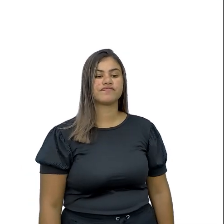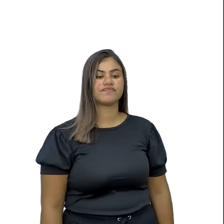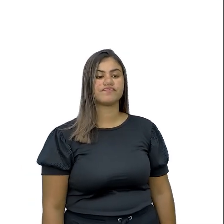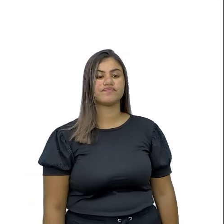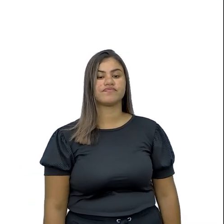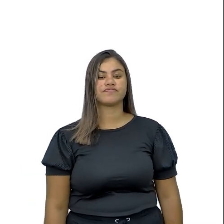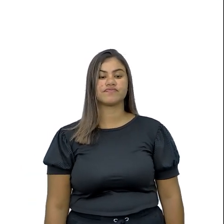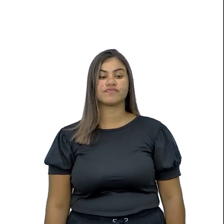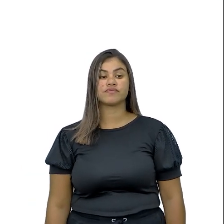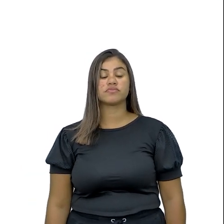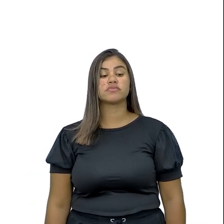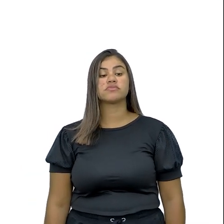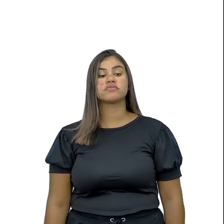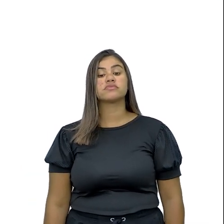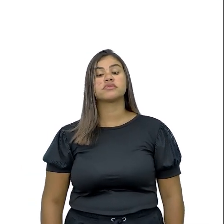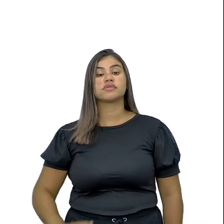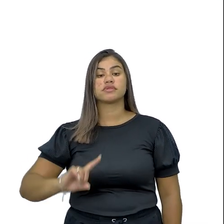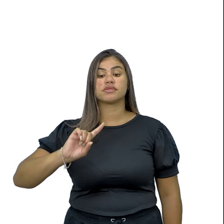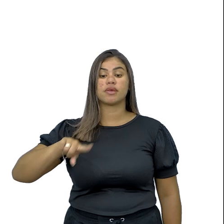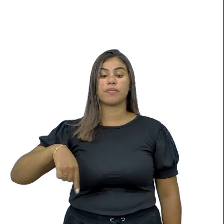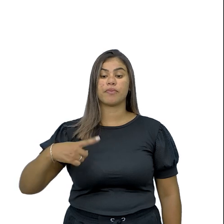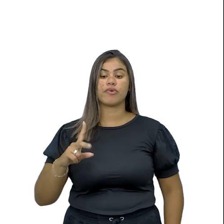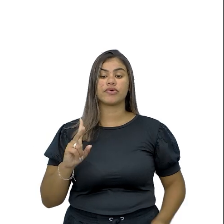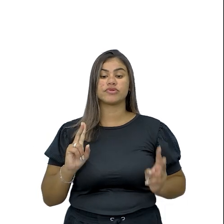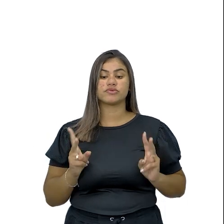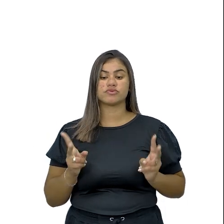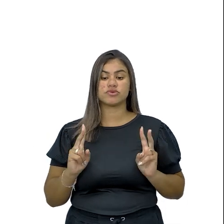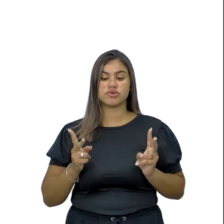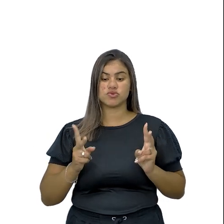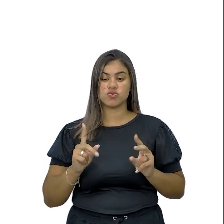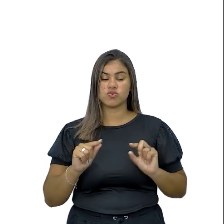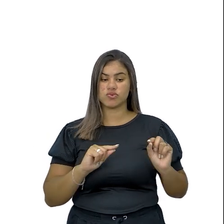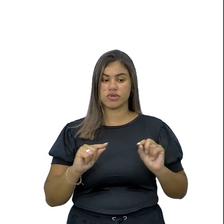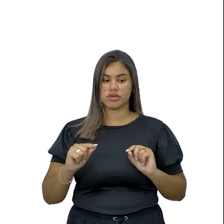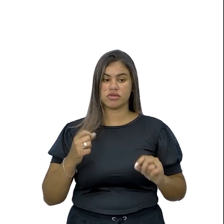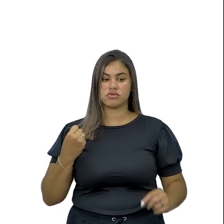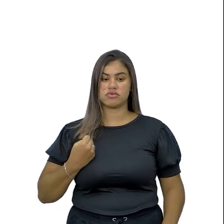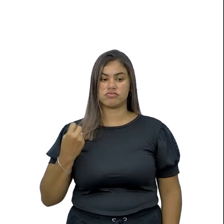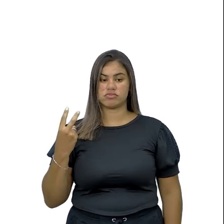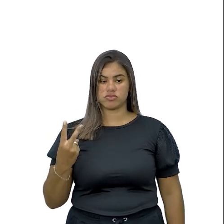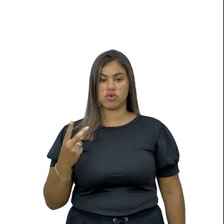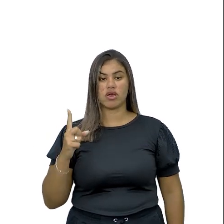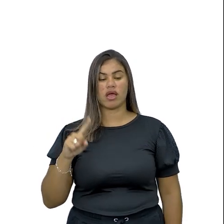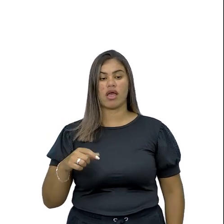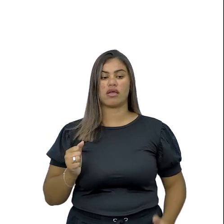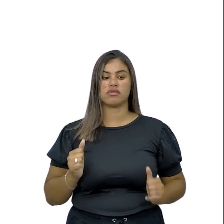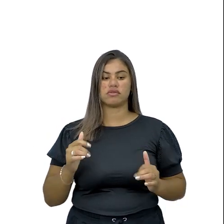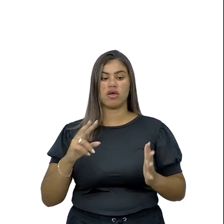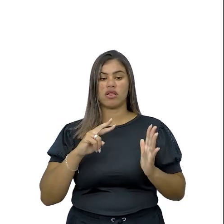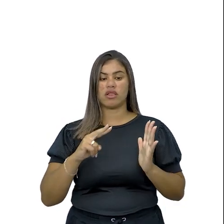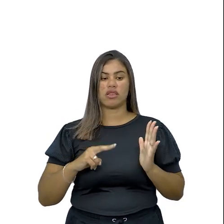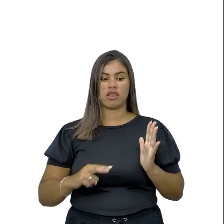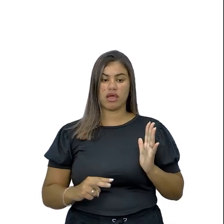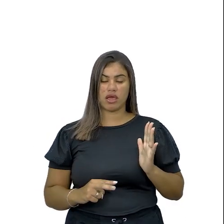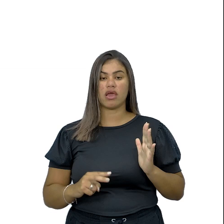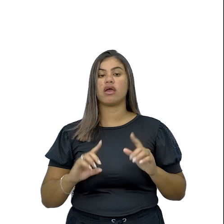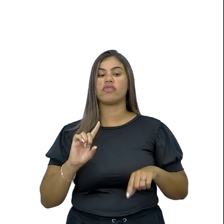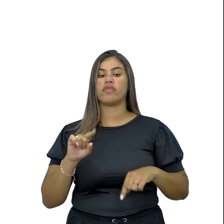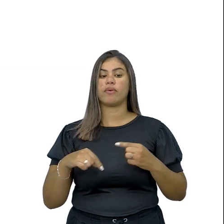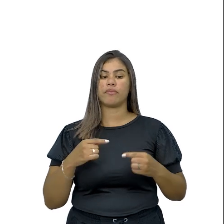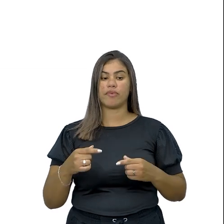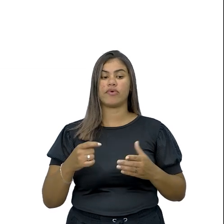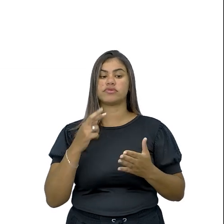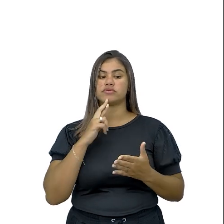pessoal? E aí, então, ele continua, né, nós temos um item 2 que ele traz como uma ação, leia com atenção e faça o que se